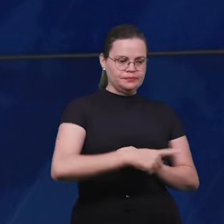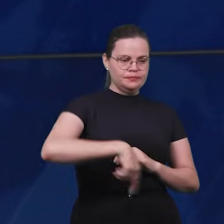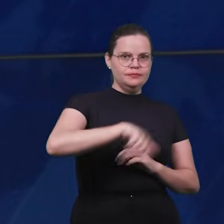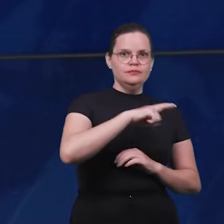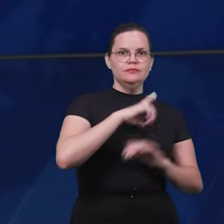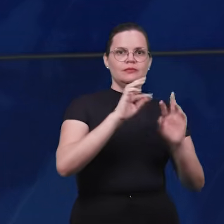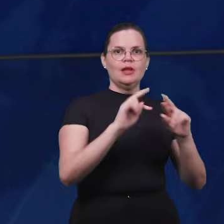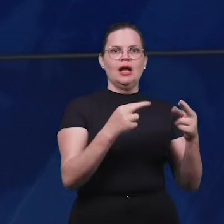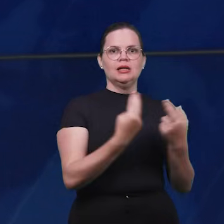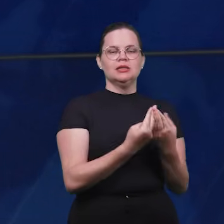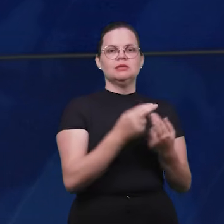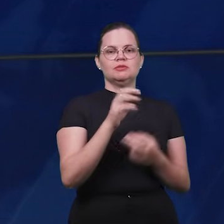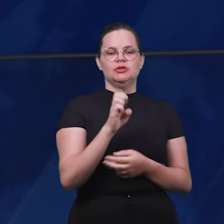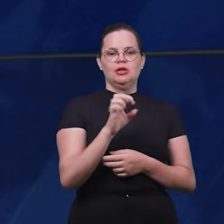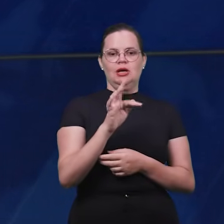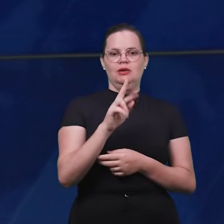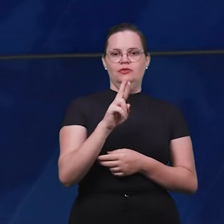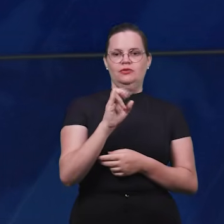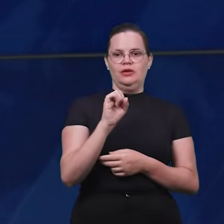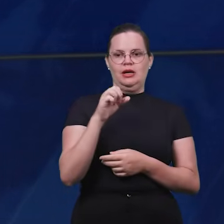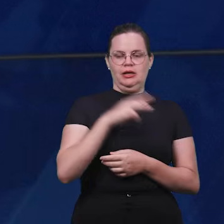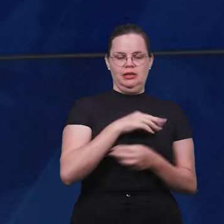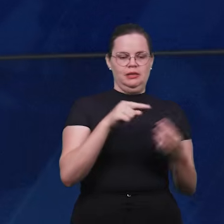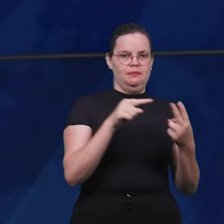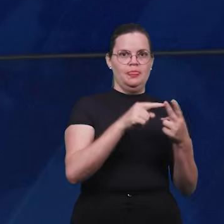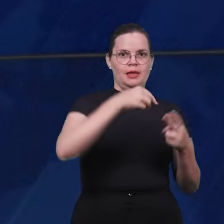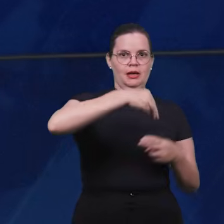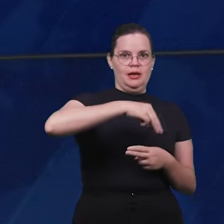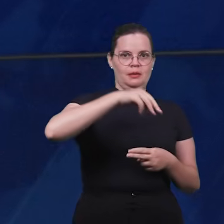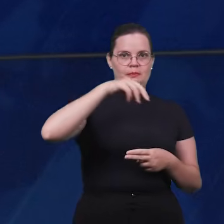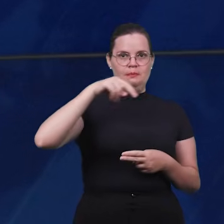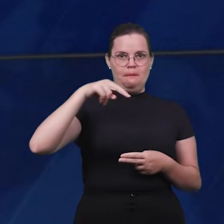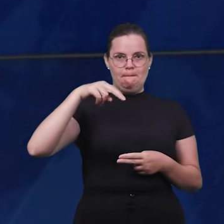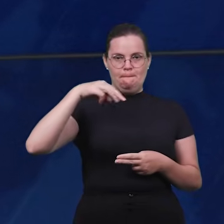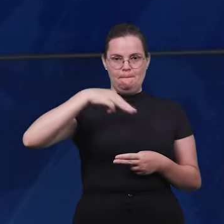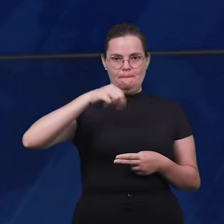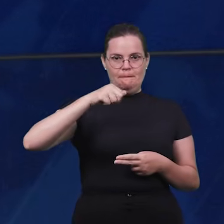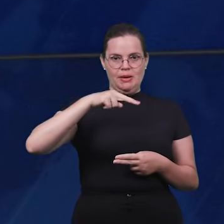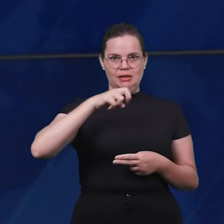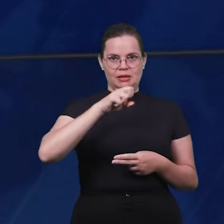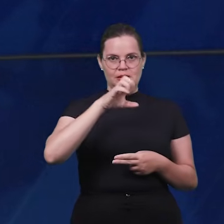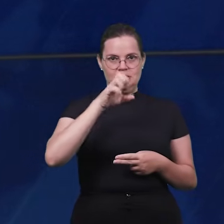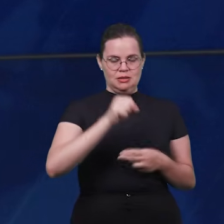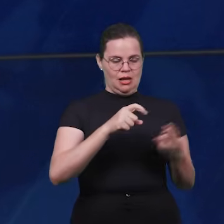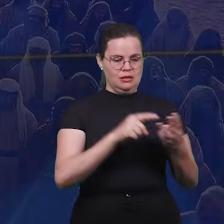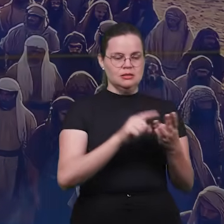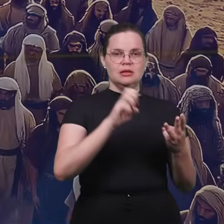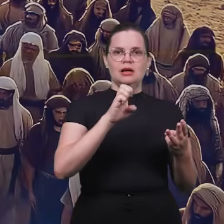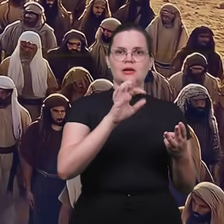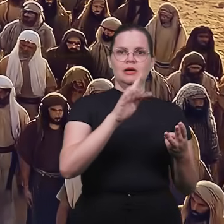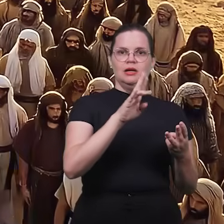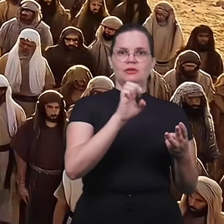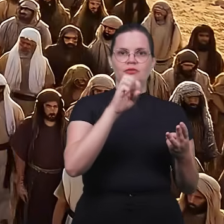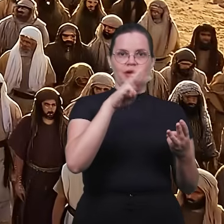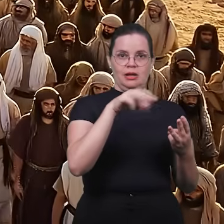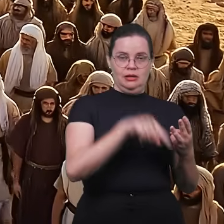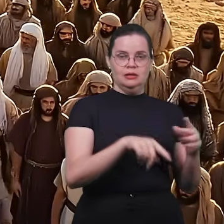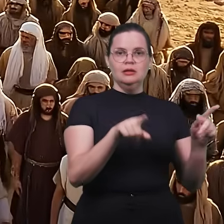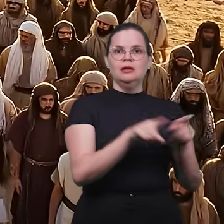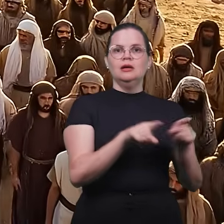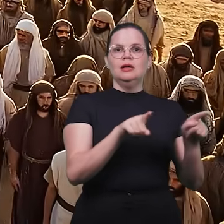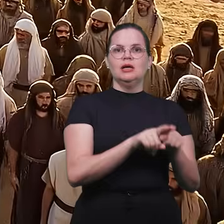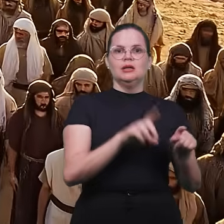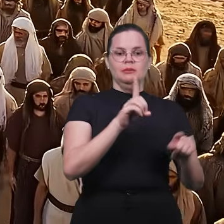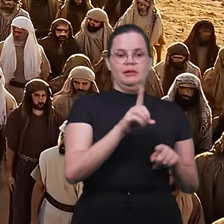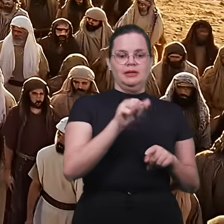pelas tribos de Efraim, Manassés e Benjamim. E as tribos de Dan, Azer e Naftali caminhavam